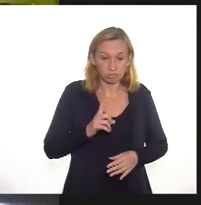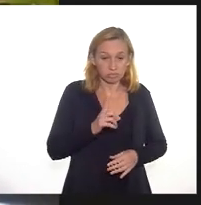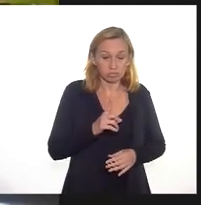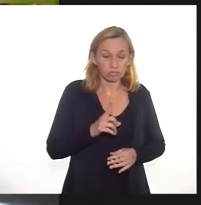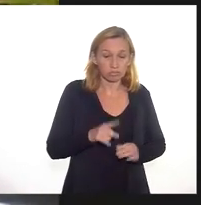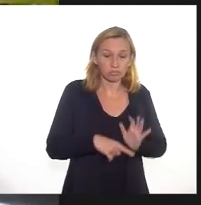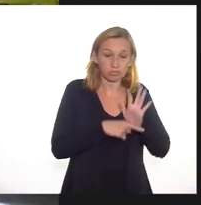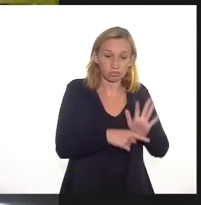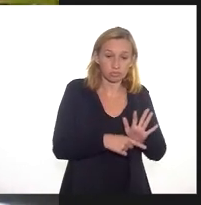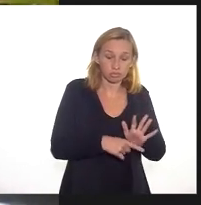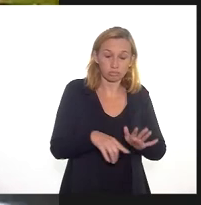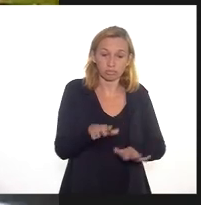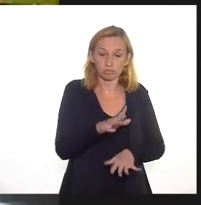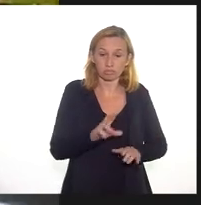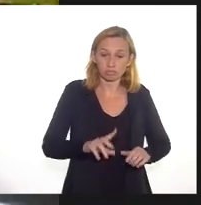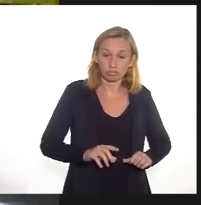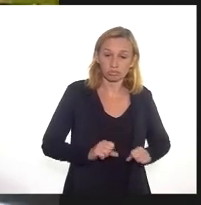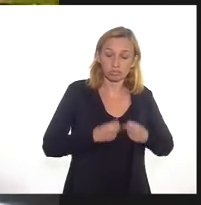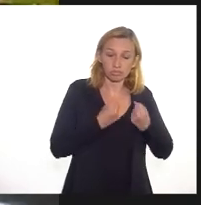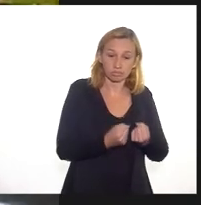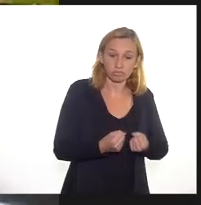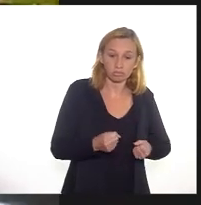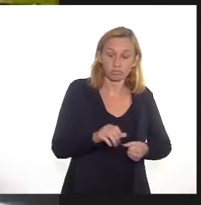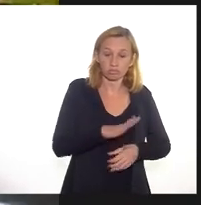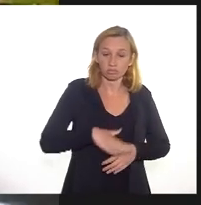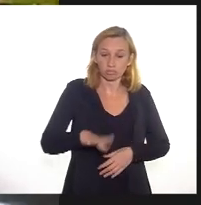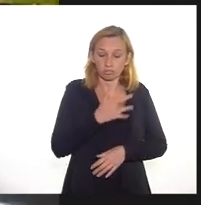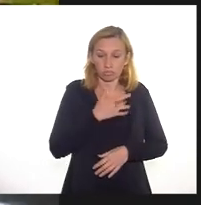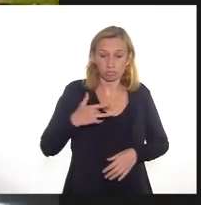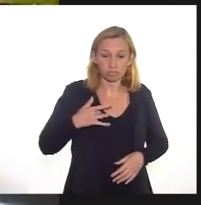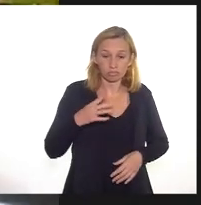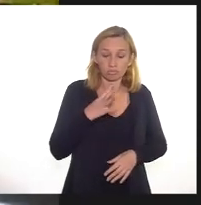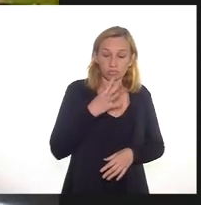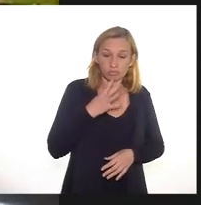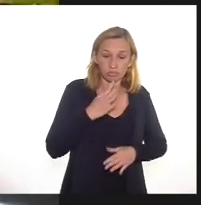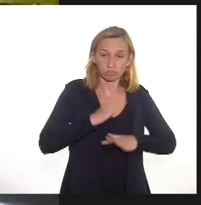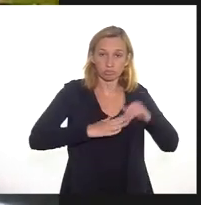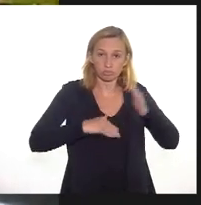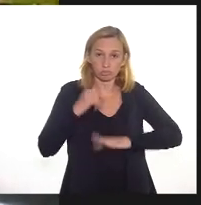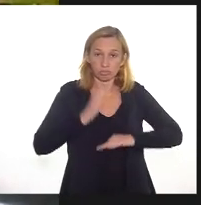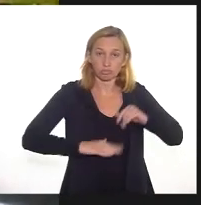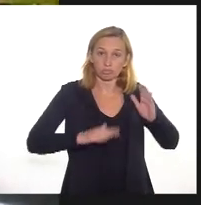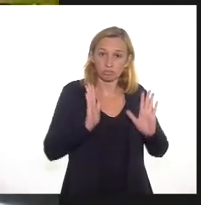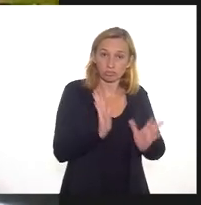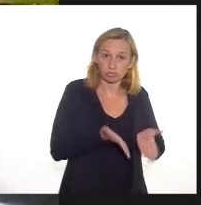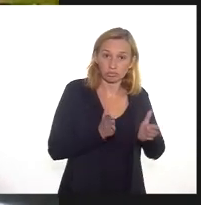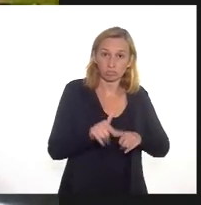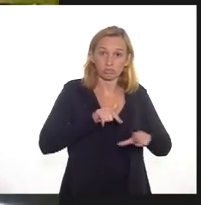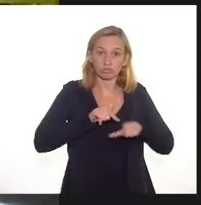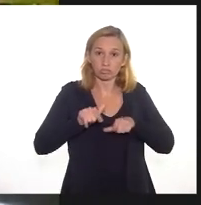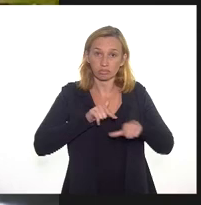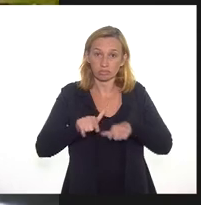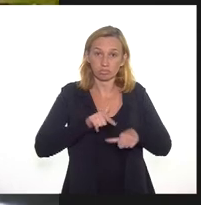saúde pública e não o reconhecimento dos profissionais hoje que trabalham